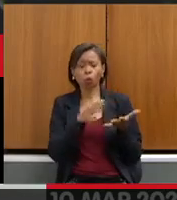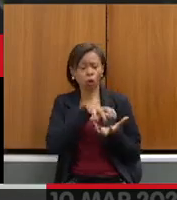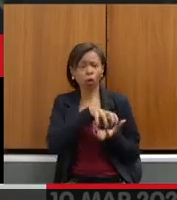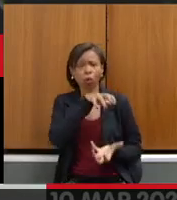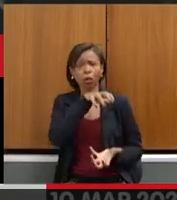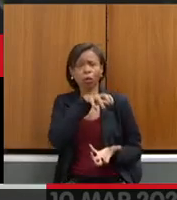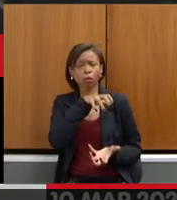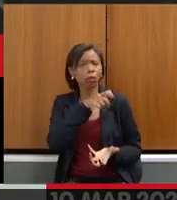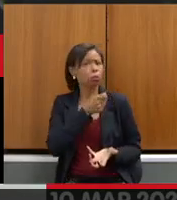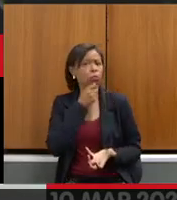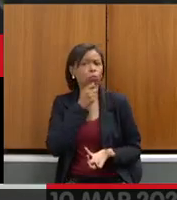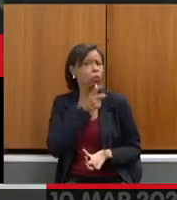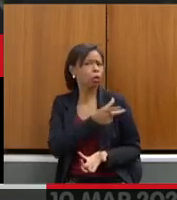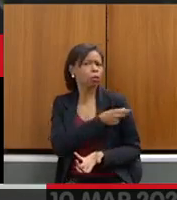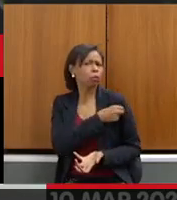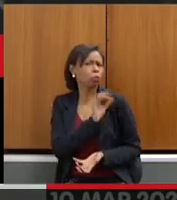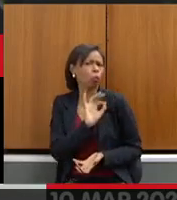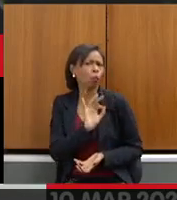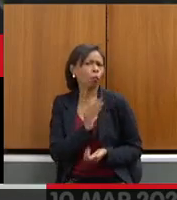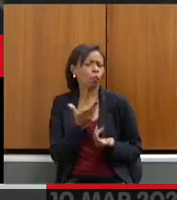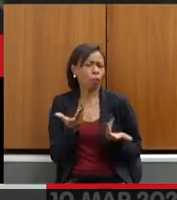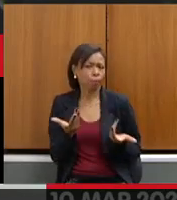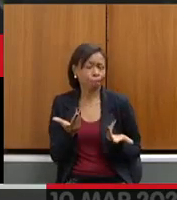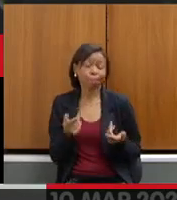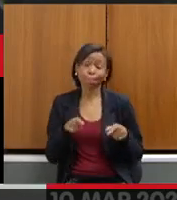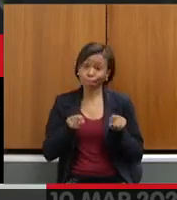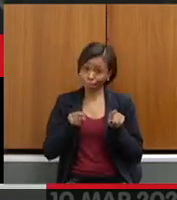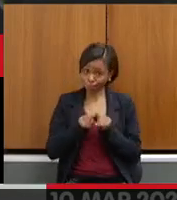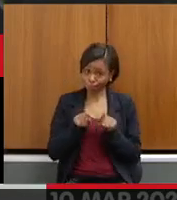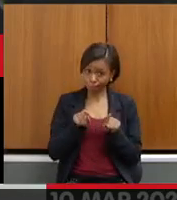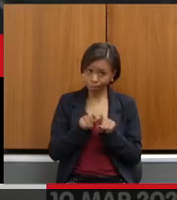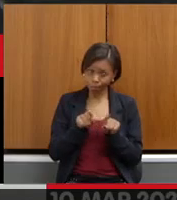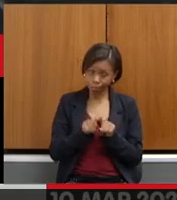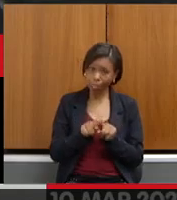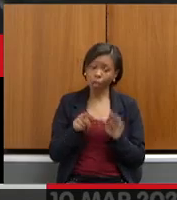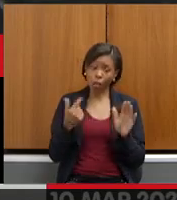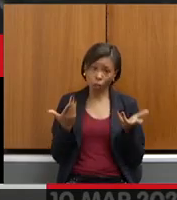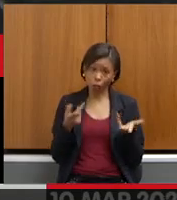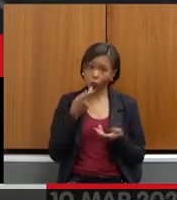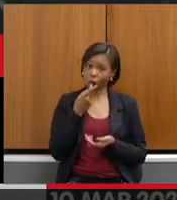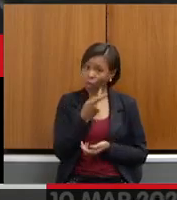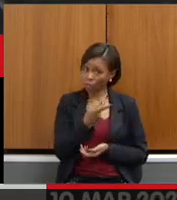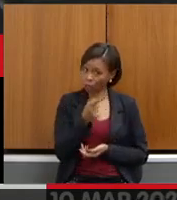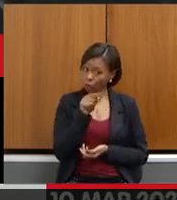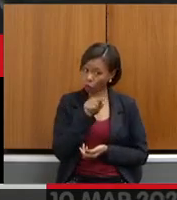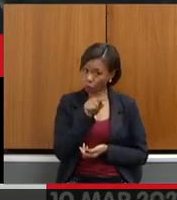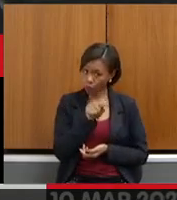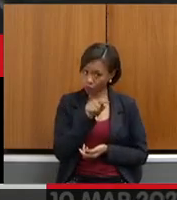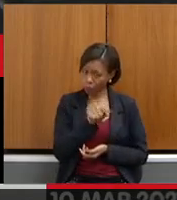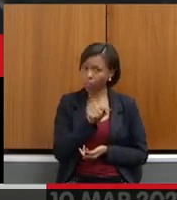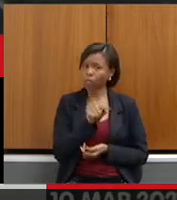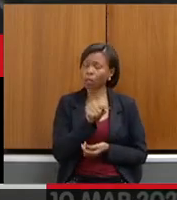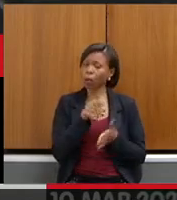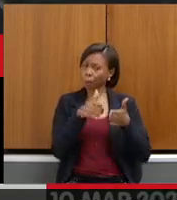vacinados eu quero dizer também secretário solicitar o senhor em nome da comissão de saúde que o Senhor nos envie a